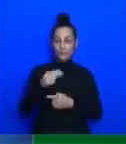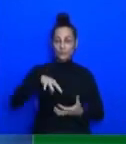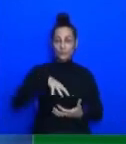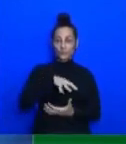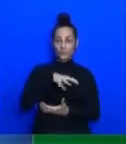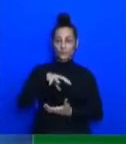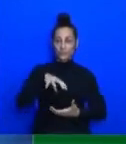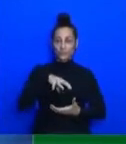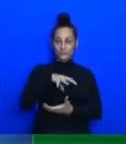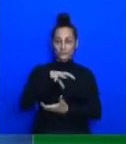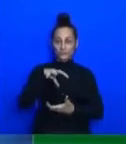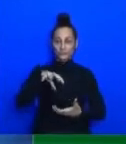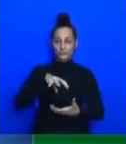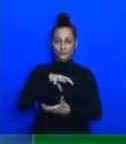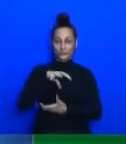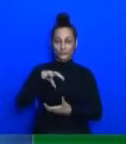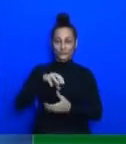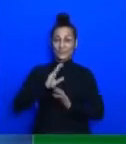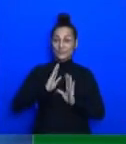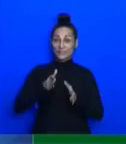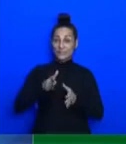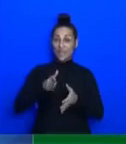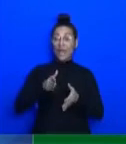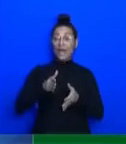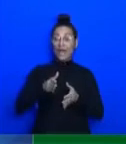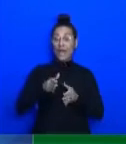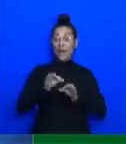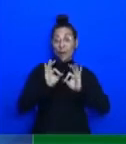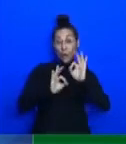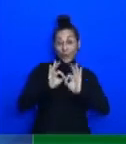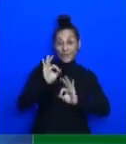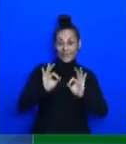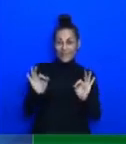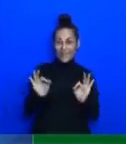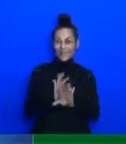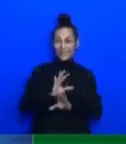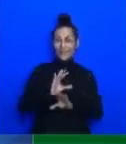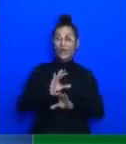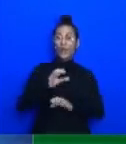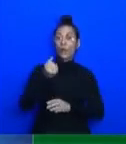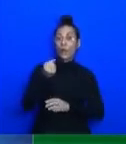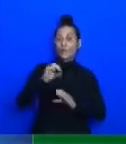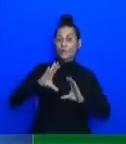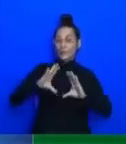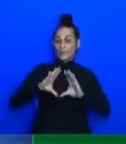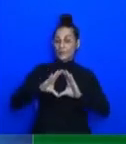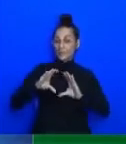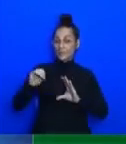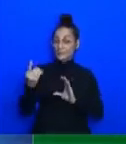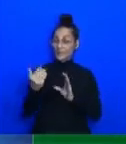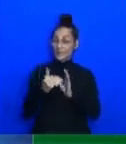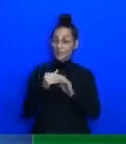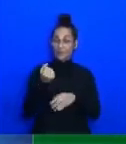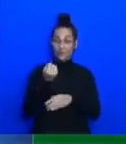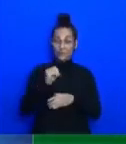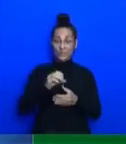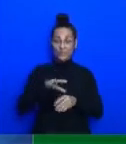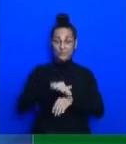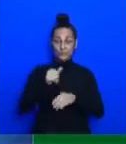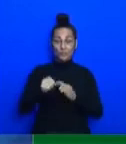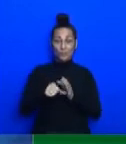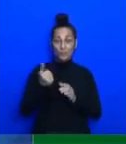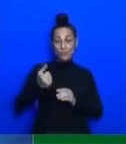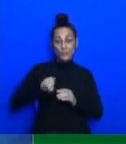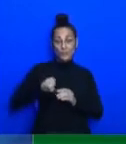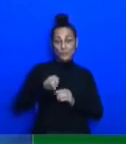Globo ligado, já devidamente carregado. Abastecido com 80 bolas numeradas de 01 a 80. Vamos chamar